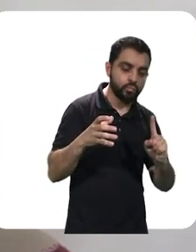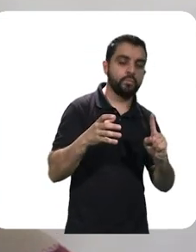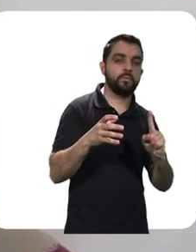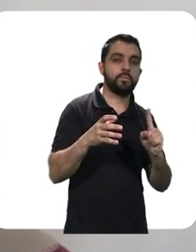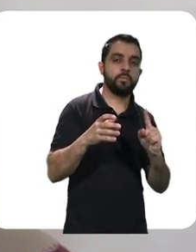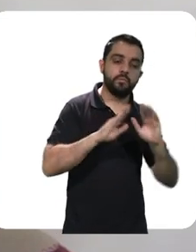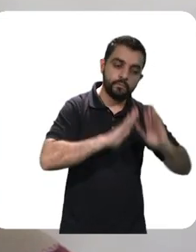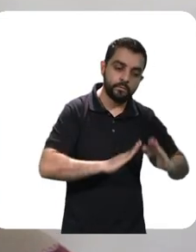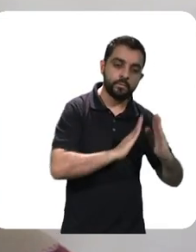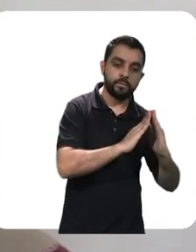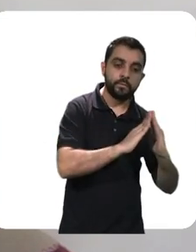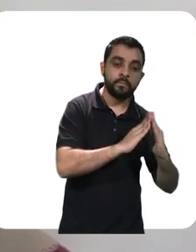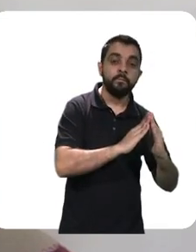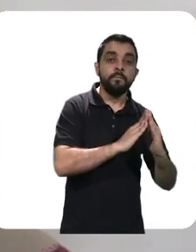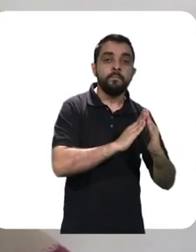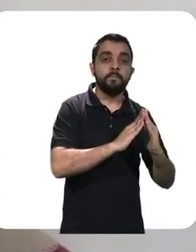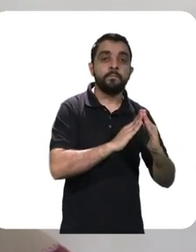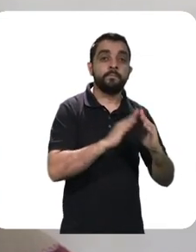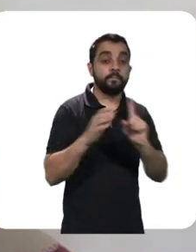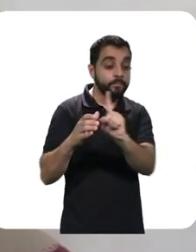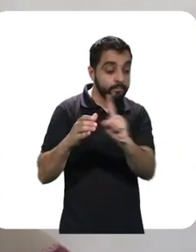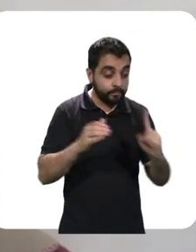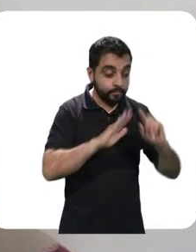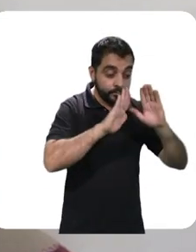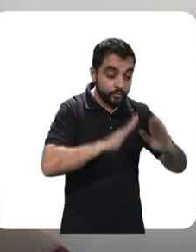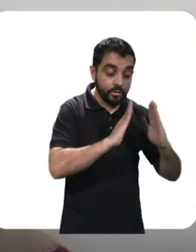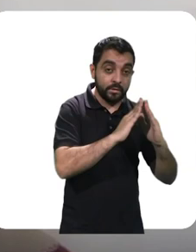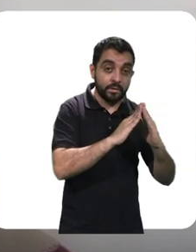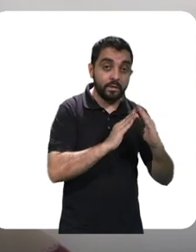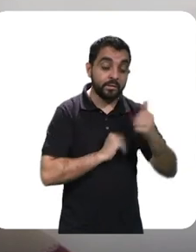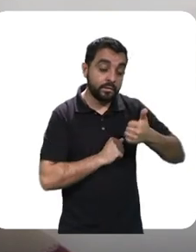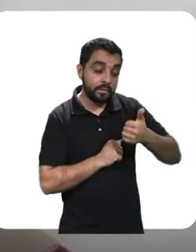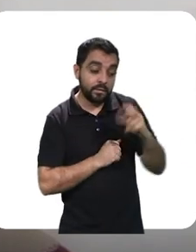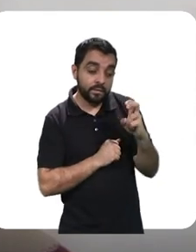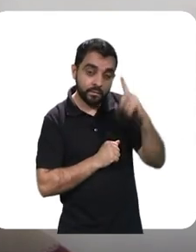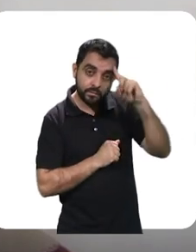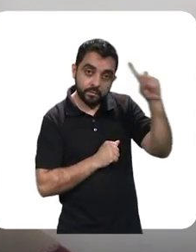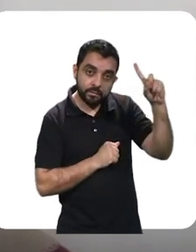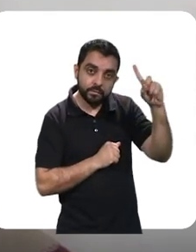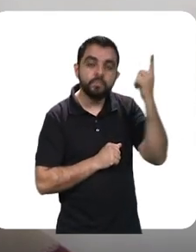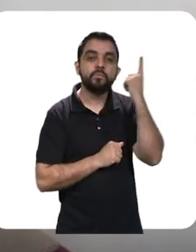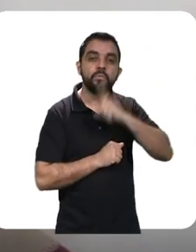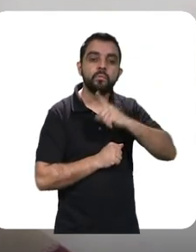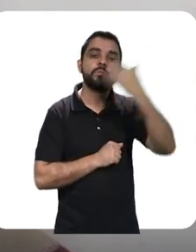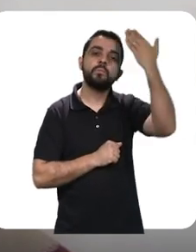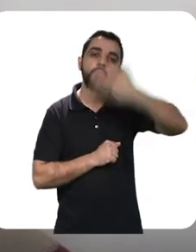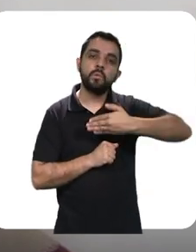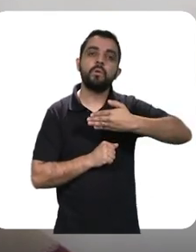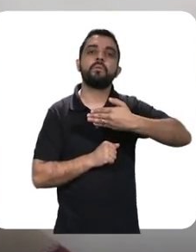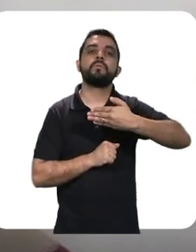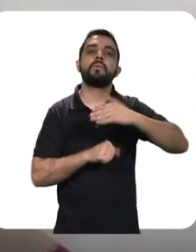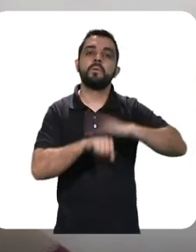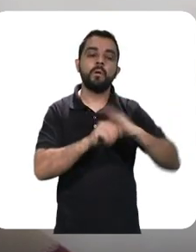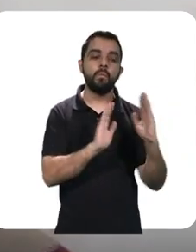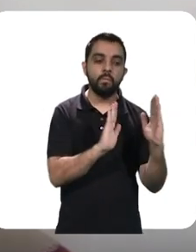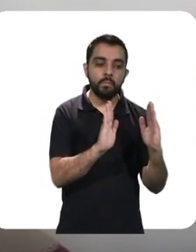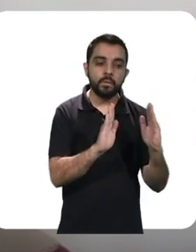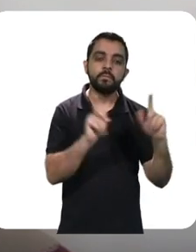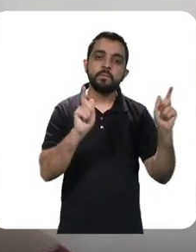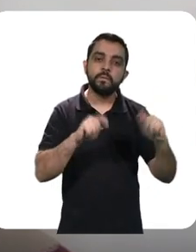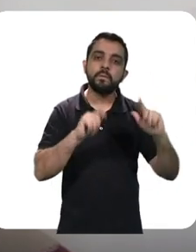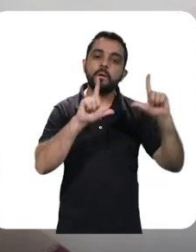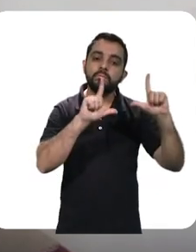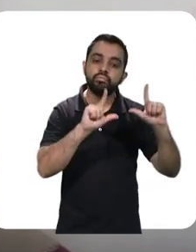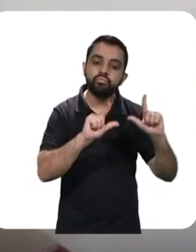partir do isolamento por 14 dias, eles conseguiram demonstrar que era esse tempo, era essa